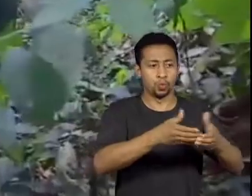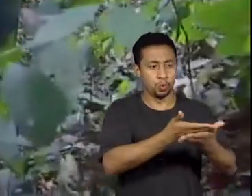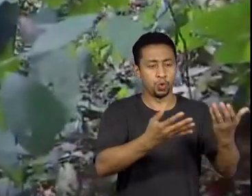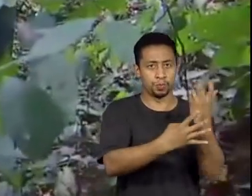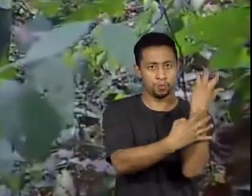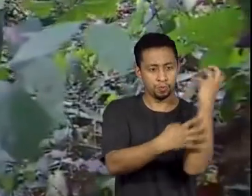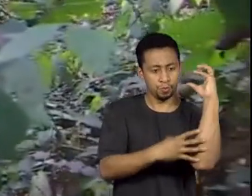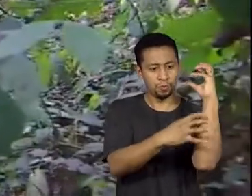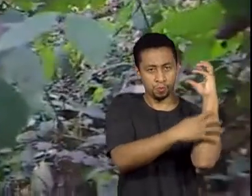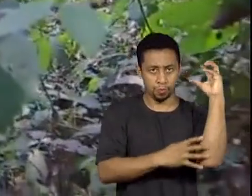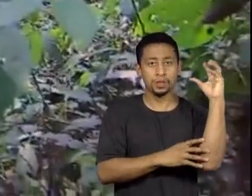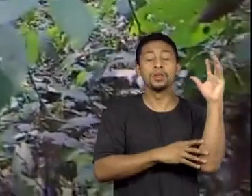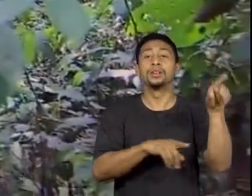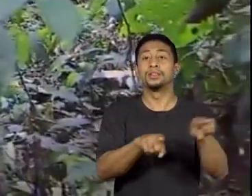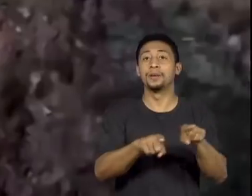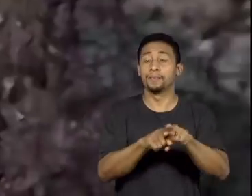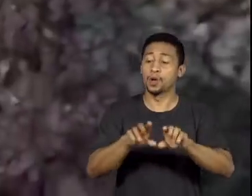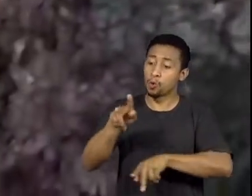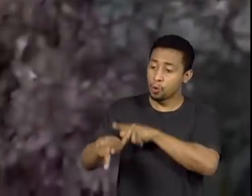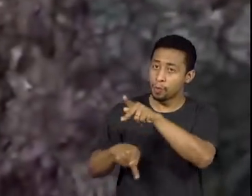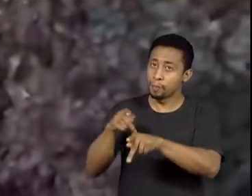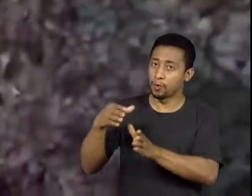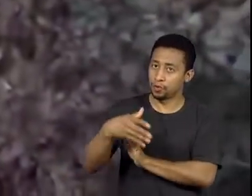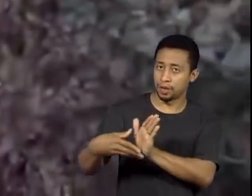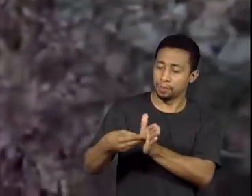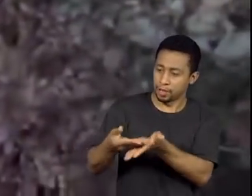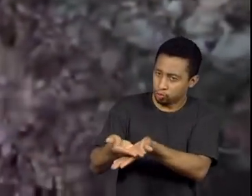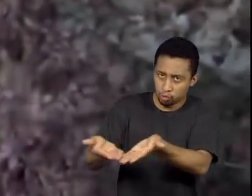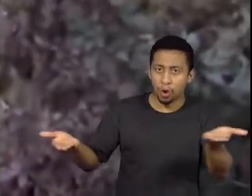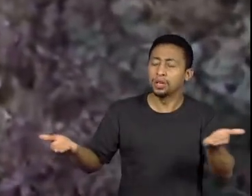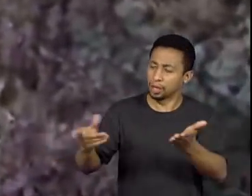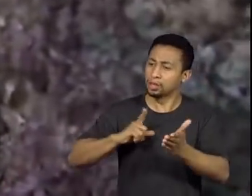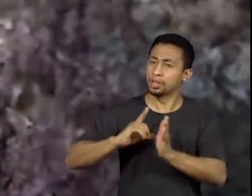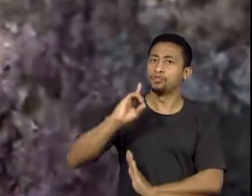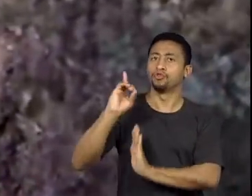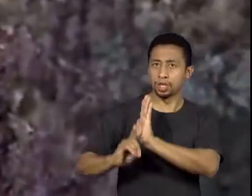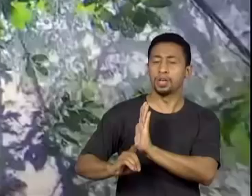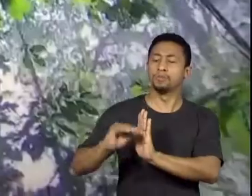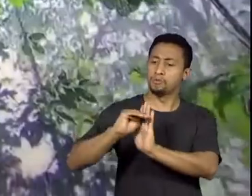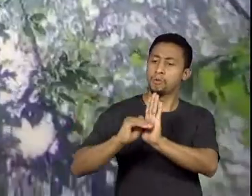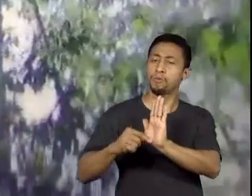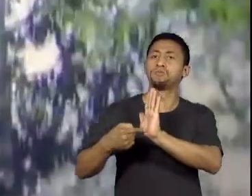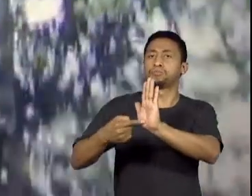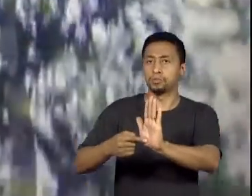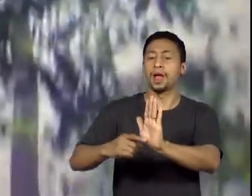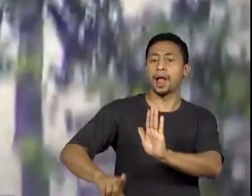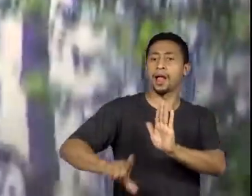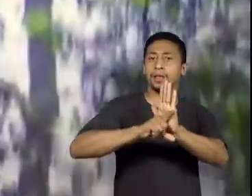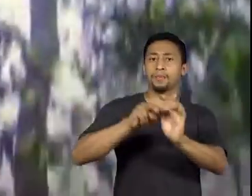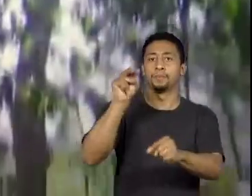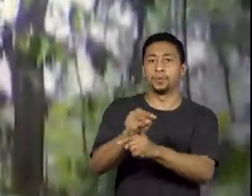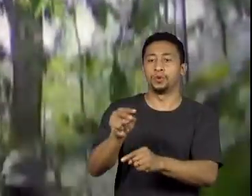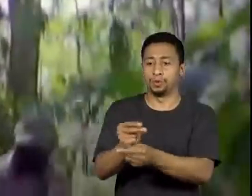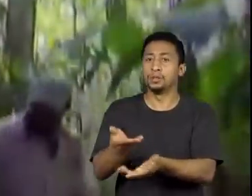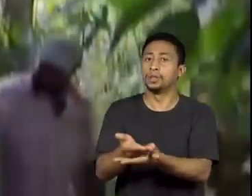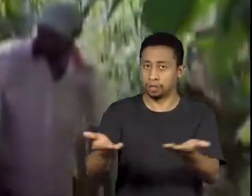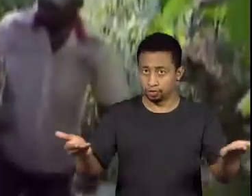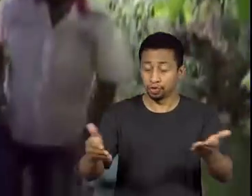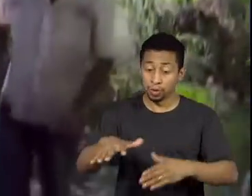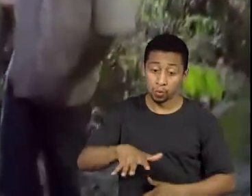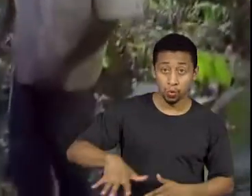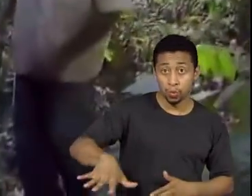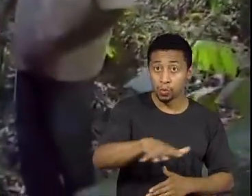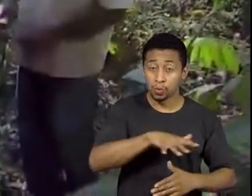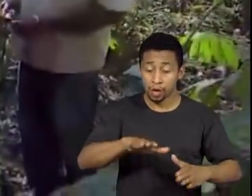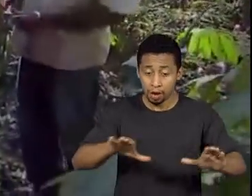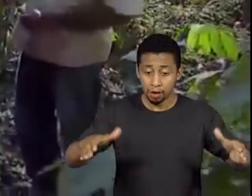e as reservas extrativistas, áreas de floresta protegidas por lei. Nessas reservas, a única atividade